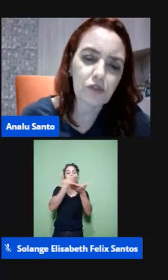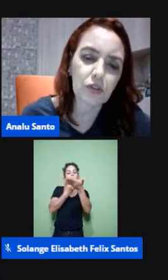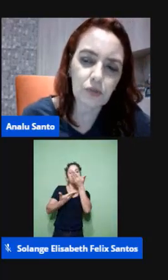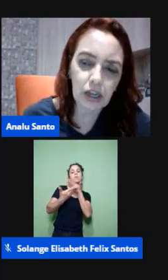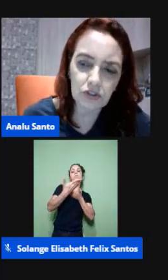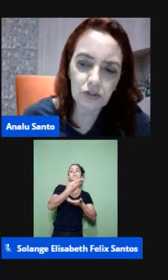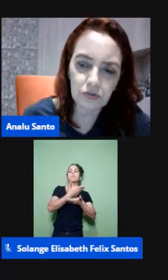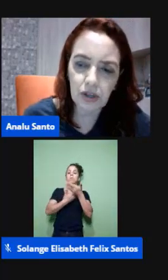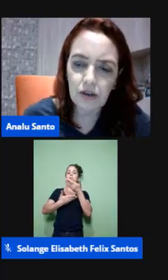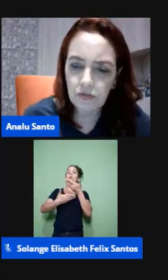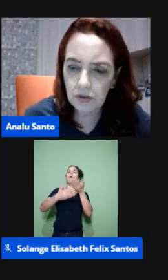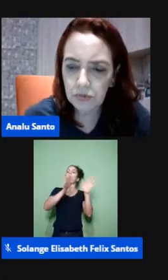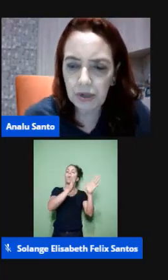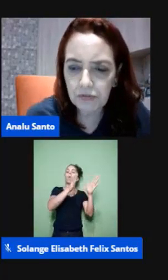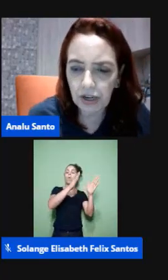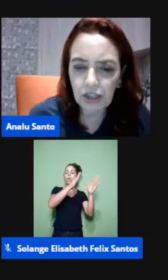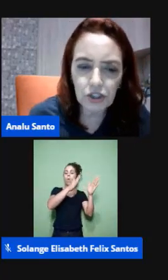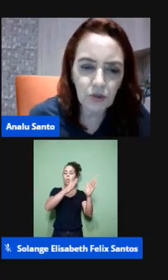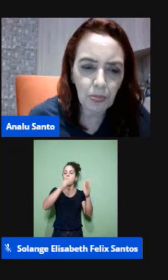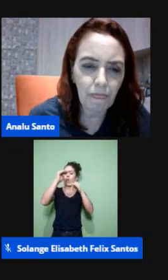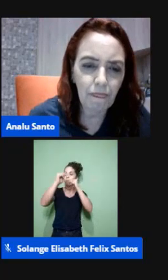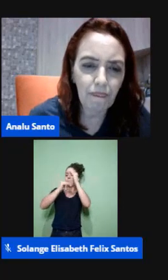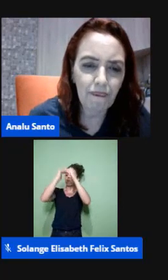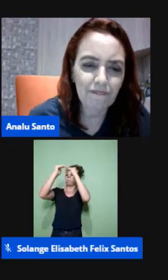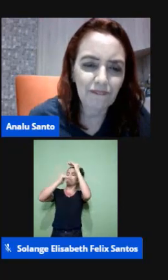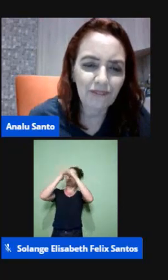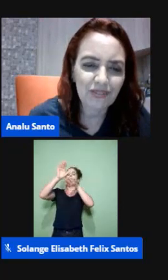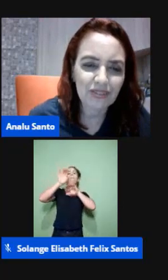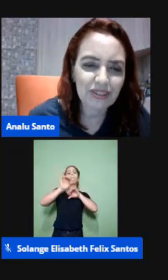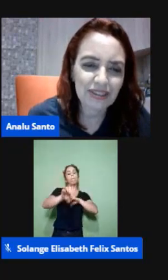o processo educativo. Vamos para frente?